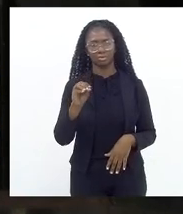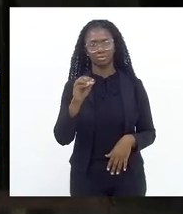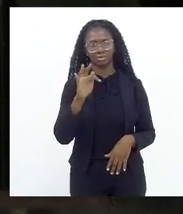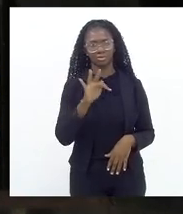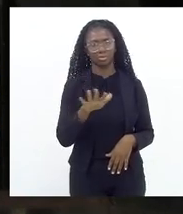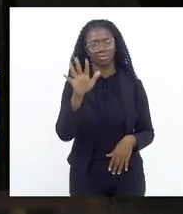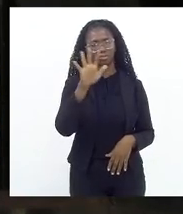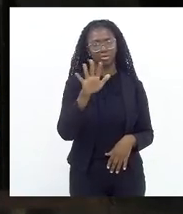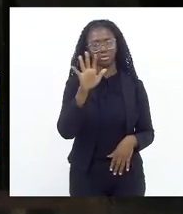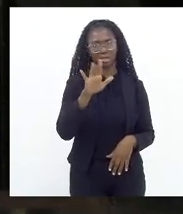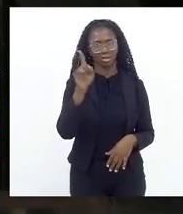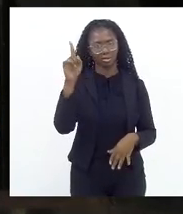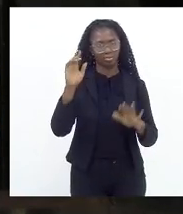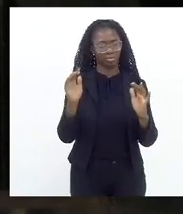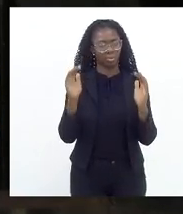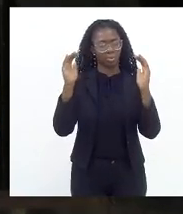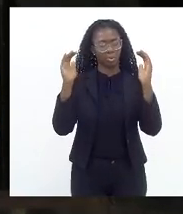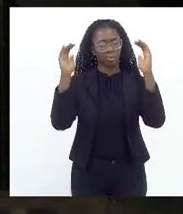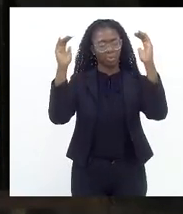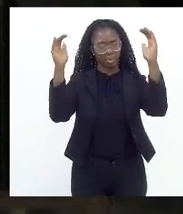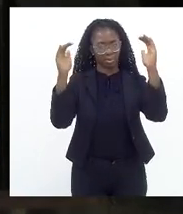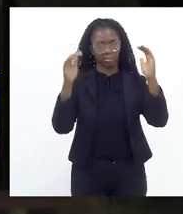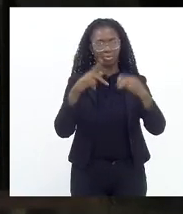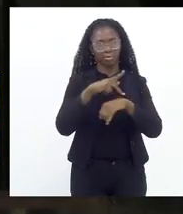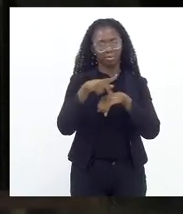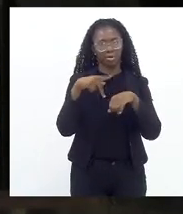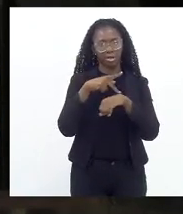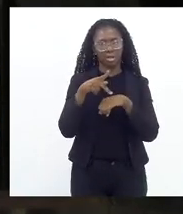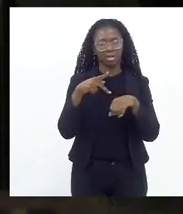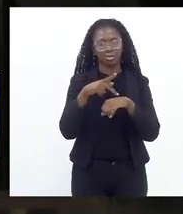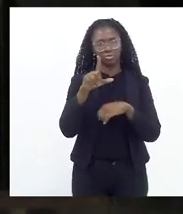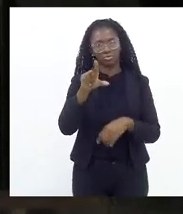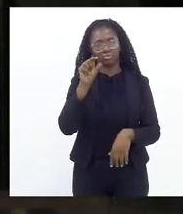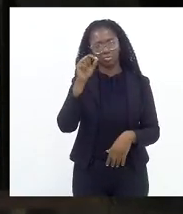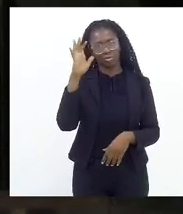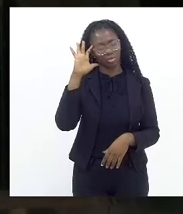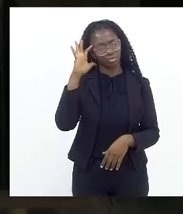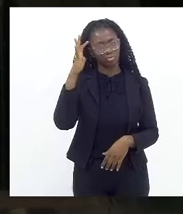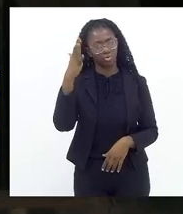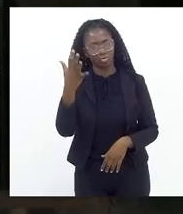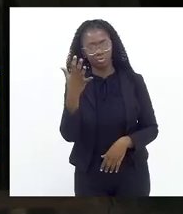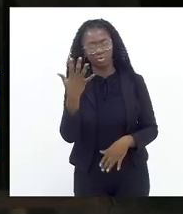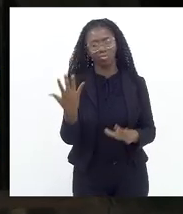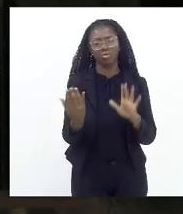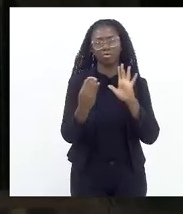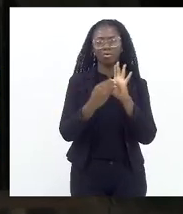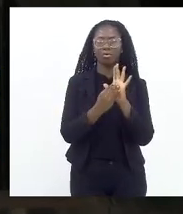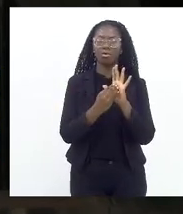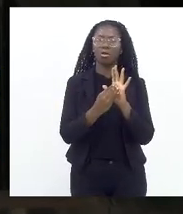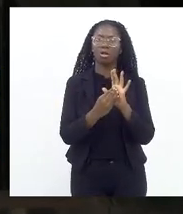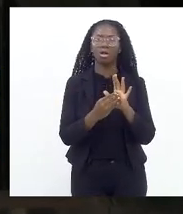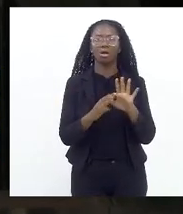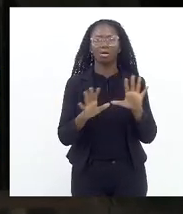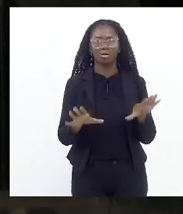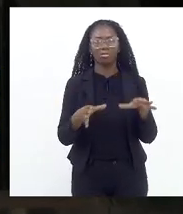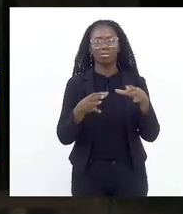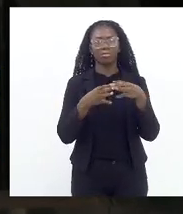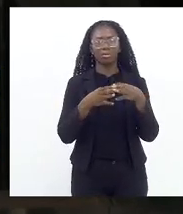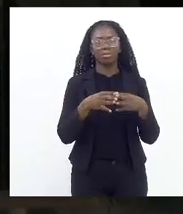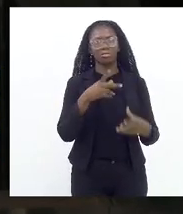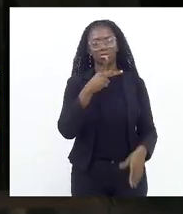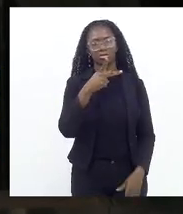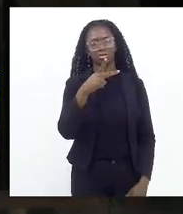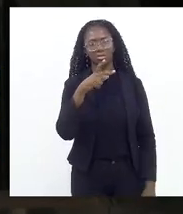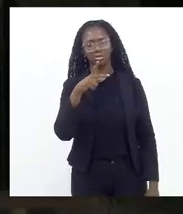a Câmara Alta da República, como se diz, né, decidiu instaurar uma comissão parlamentar de